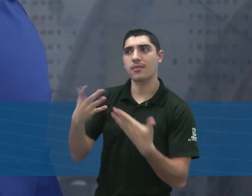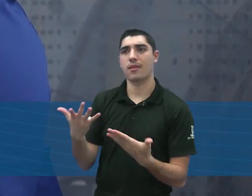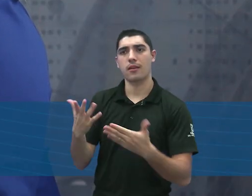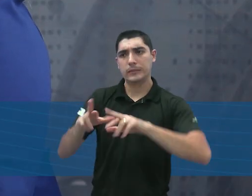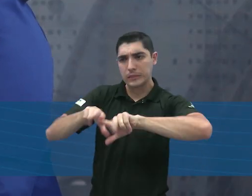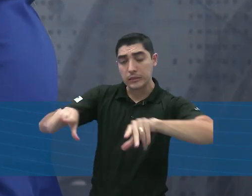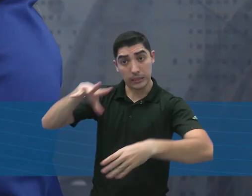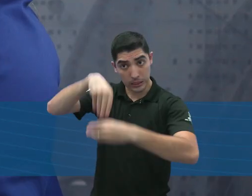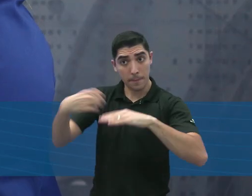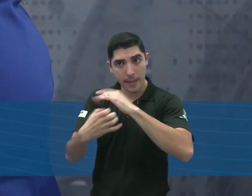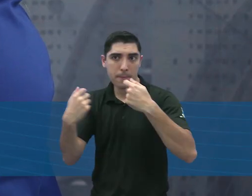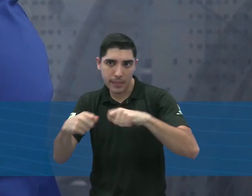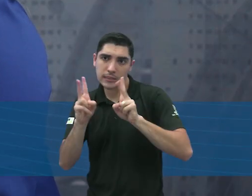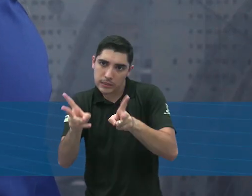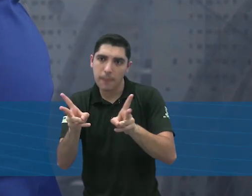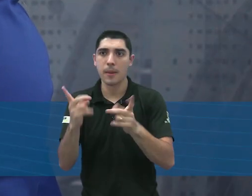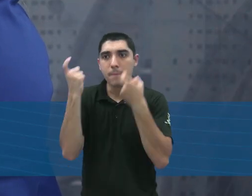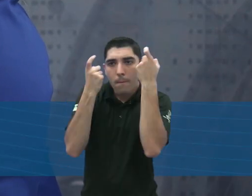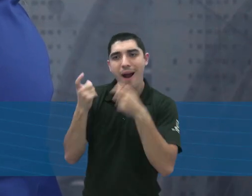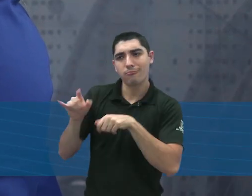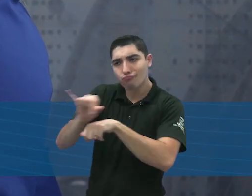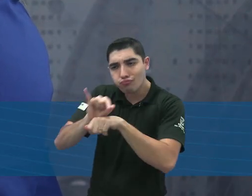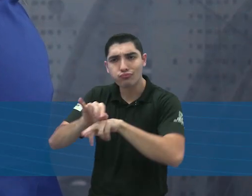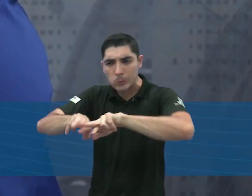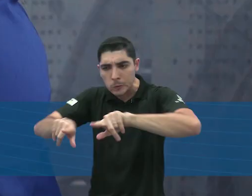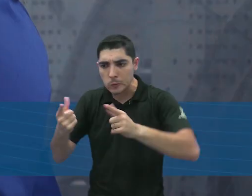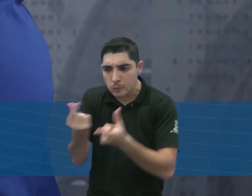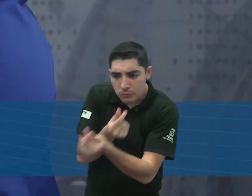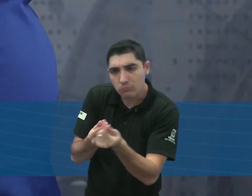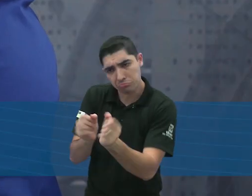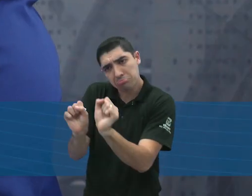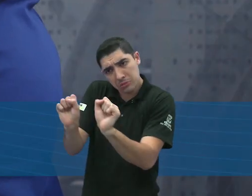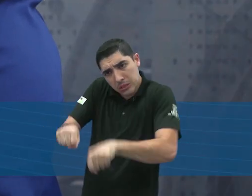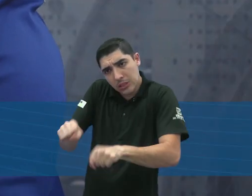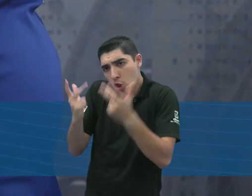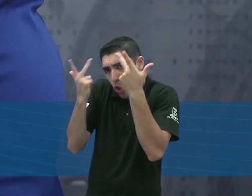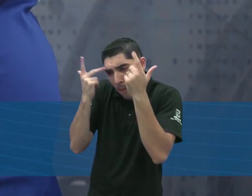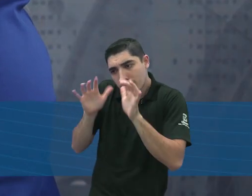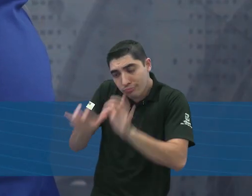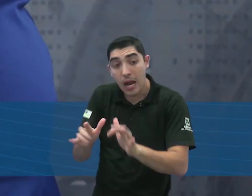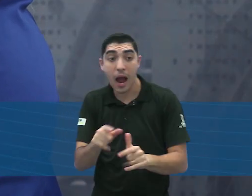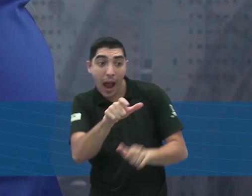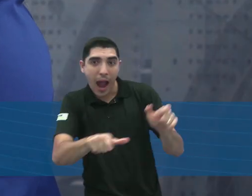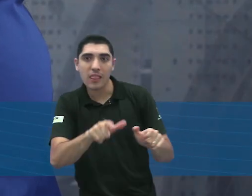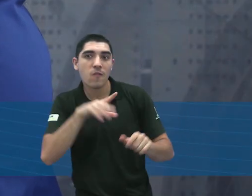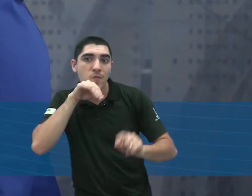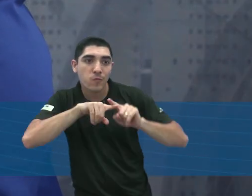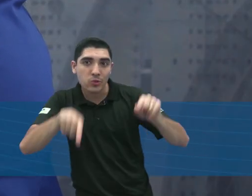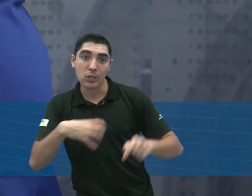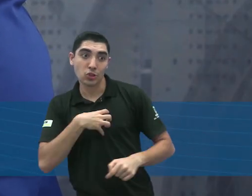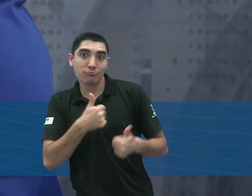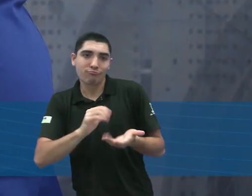olharem para os seus negócios e pensarem, sim, em ações para manter essa motivação, né? Mas